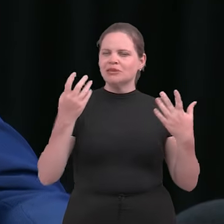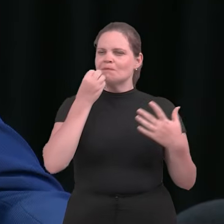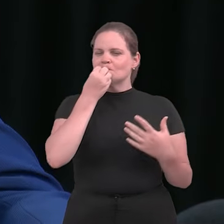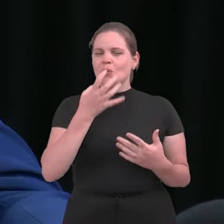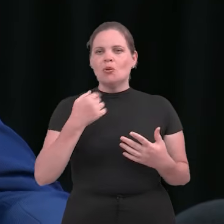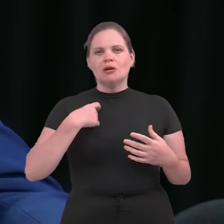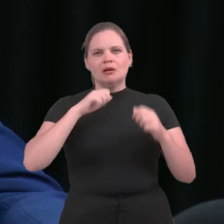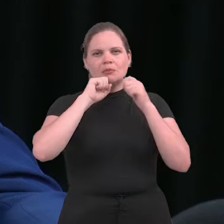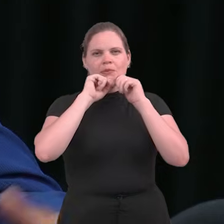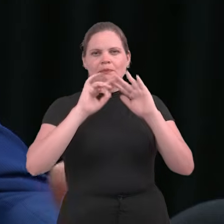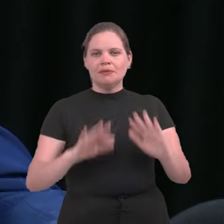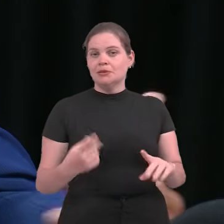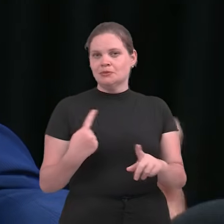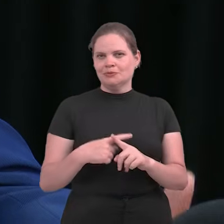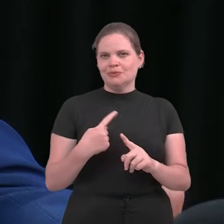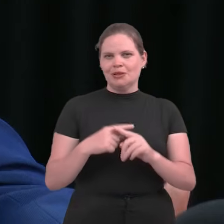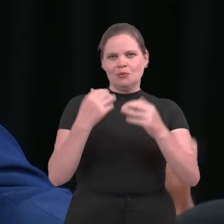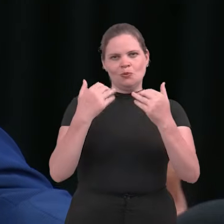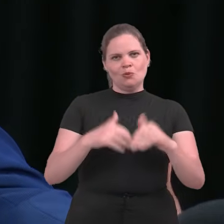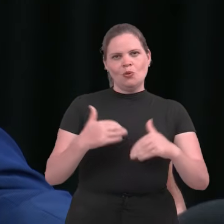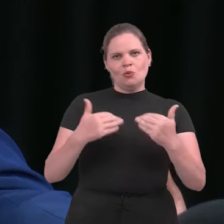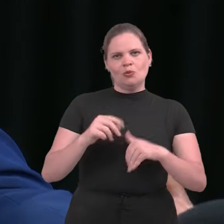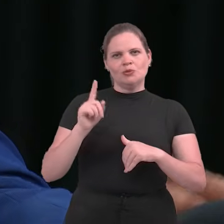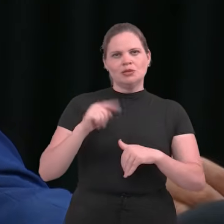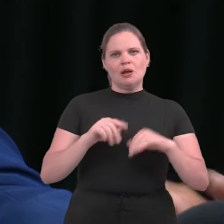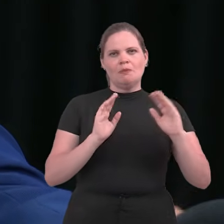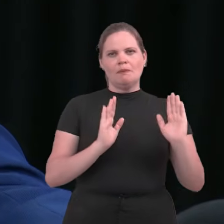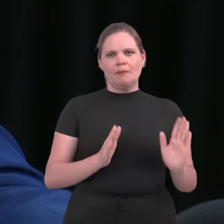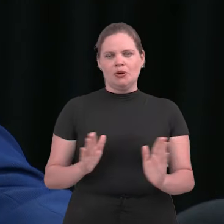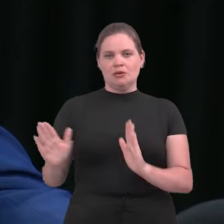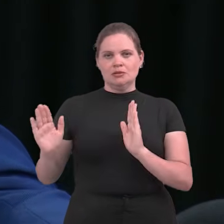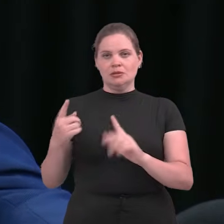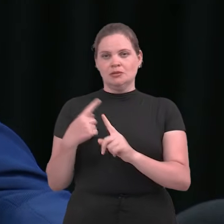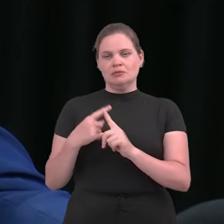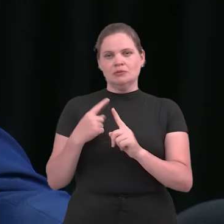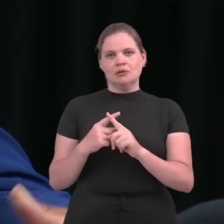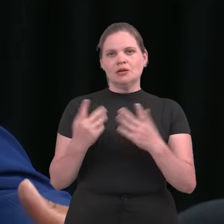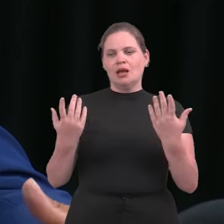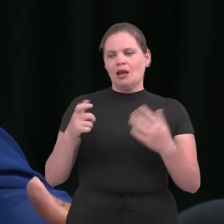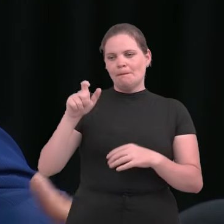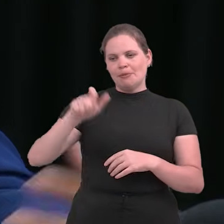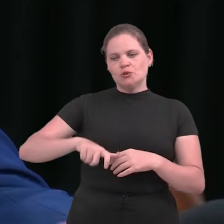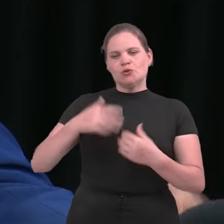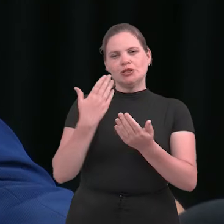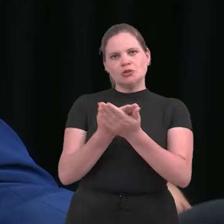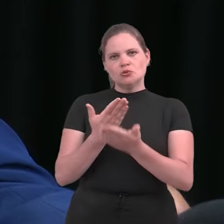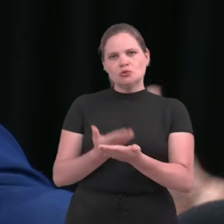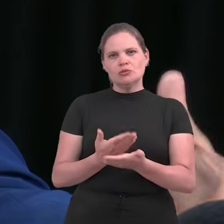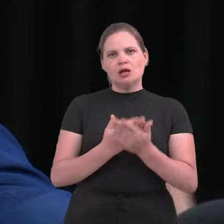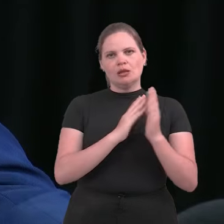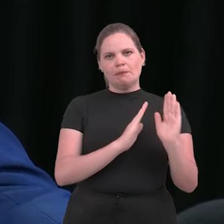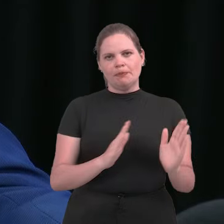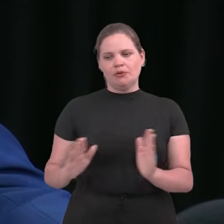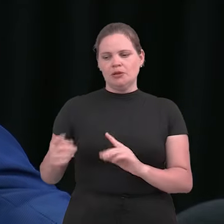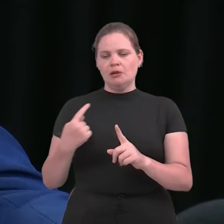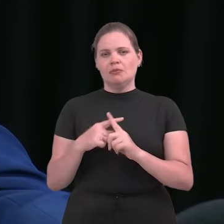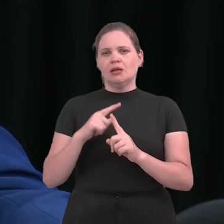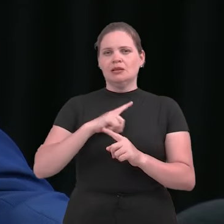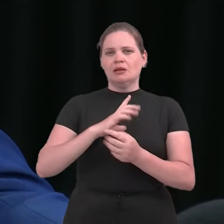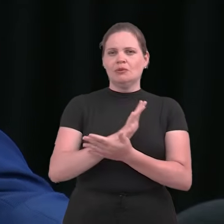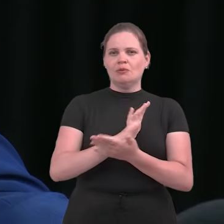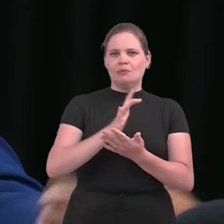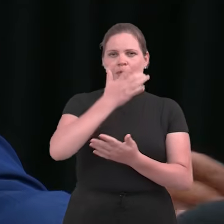aqui que o concurso, ele é um processo, igual você falou, é o concursando, né? Mas às vezes muita gente quer ser imediatista, né,